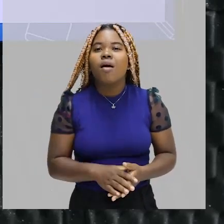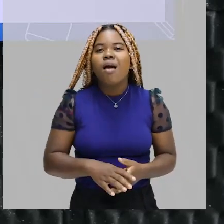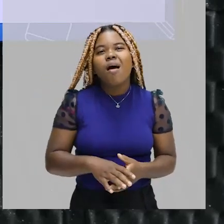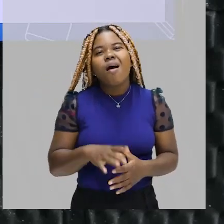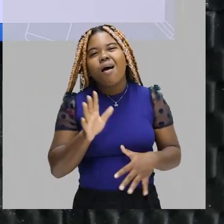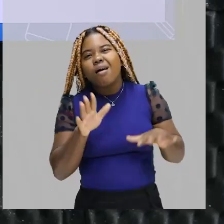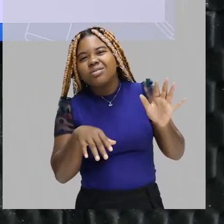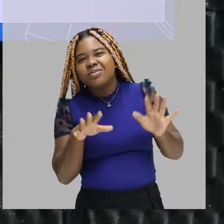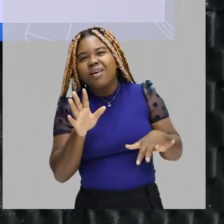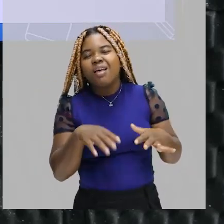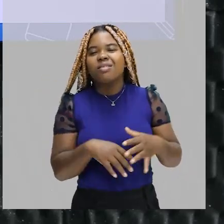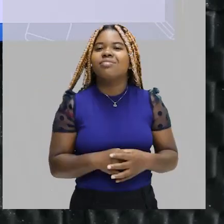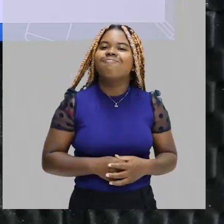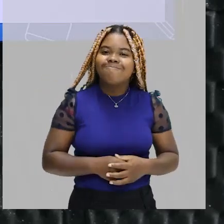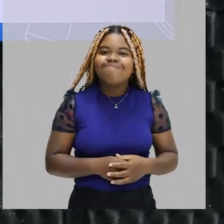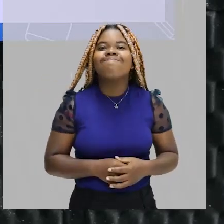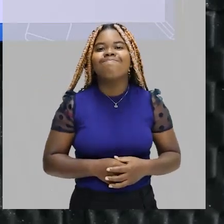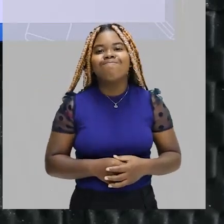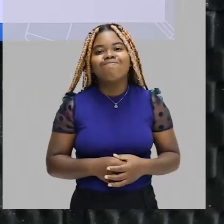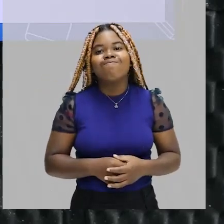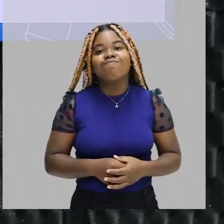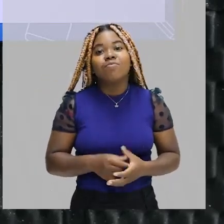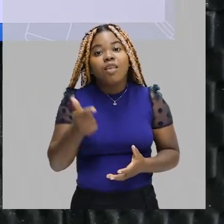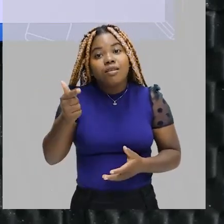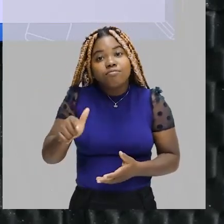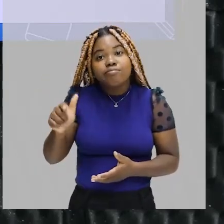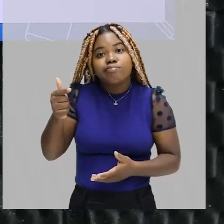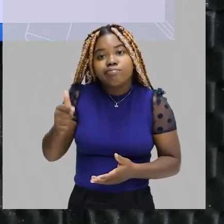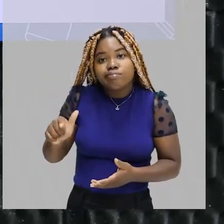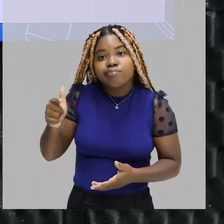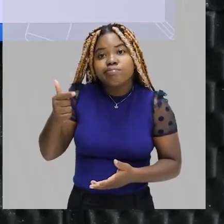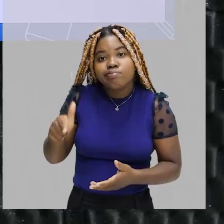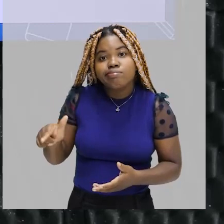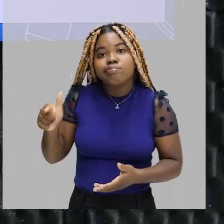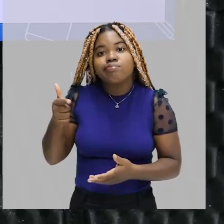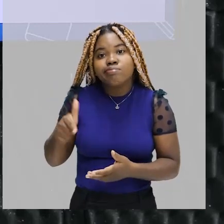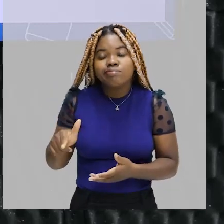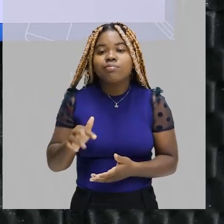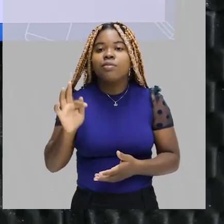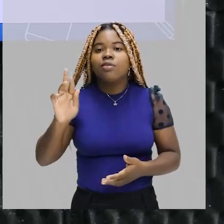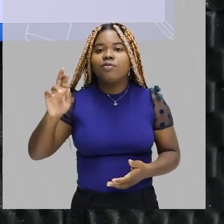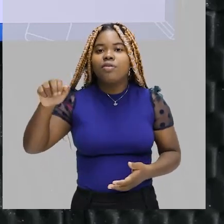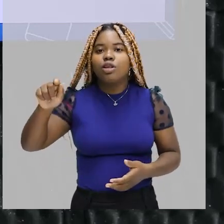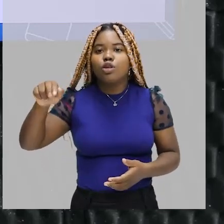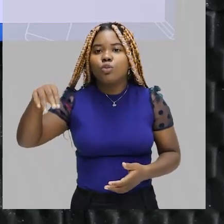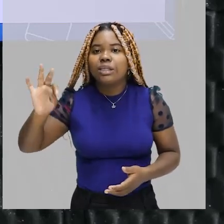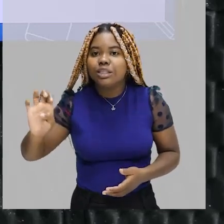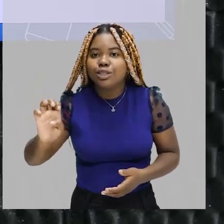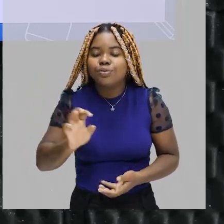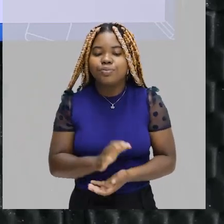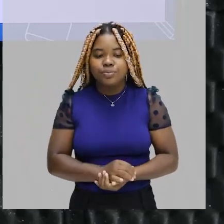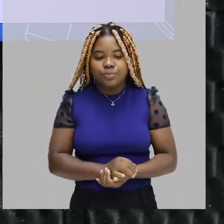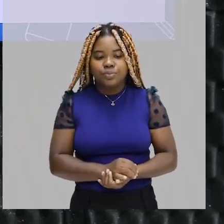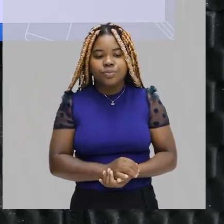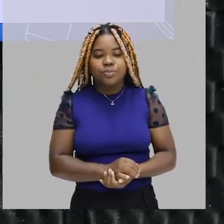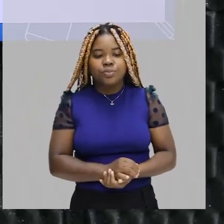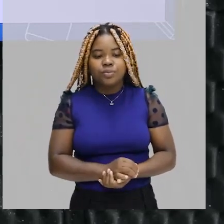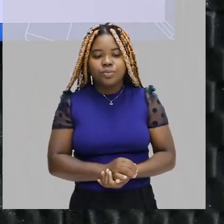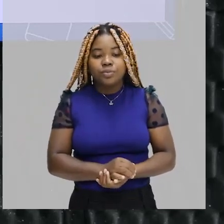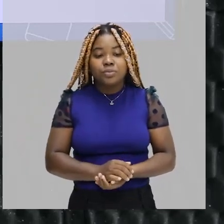vezes, often, frequente, que é a mesma coisa que frequently, frequentemente,